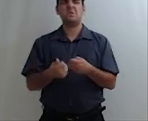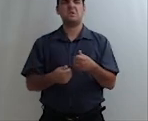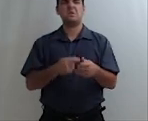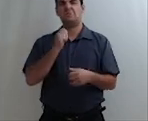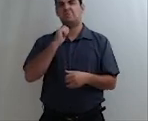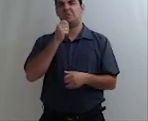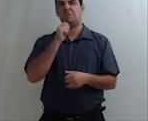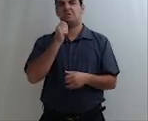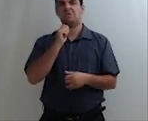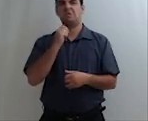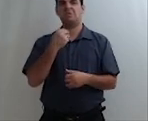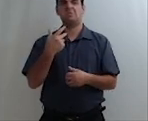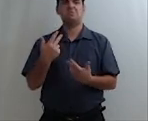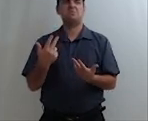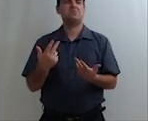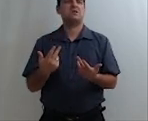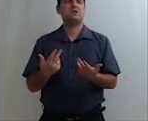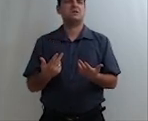apreendido